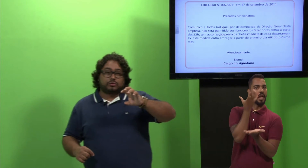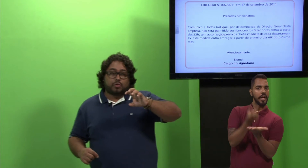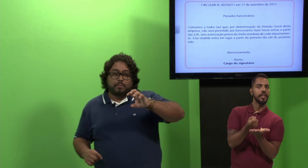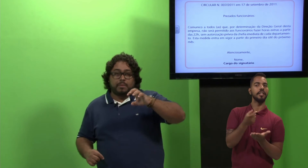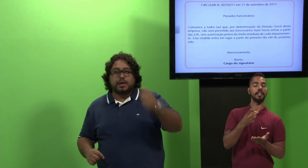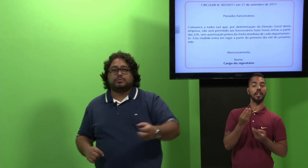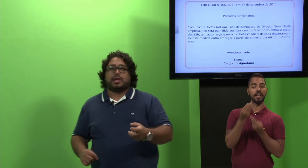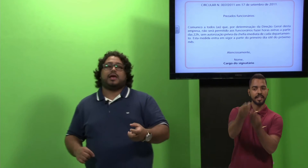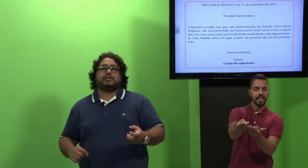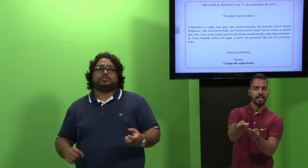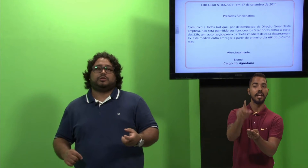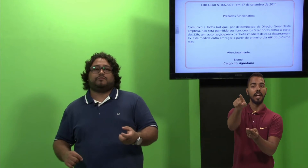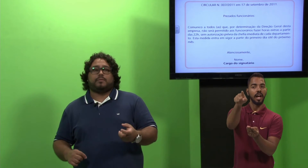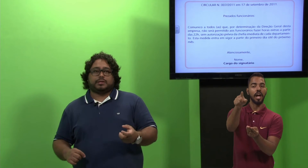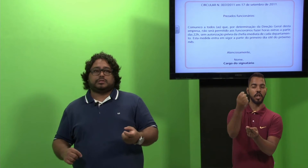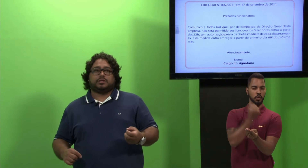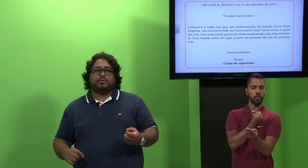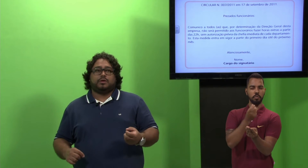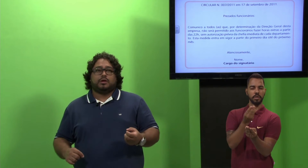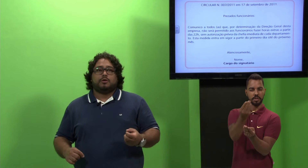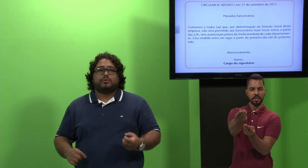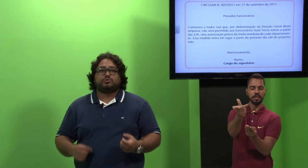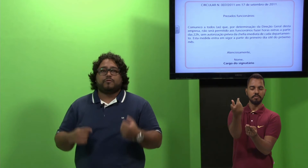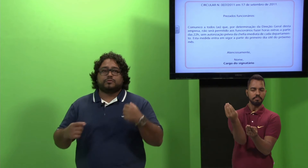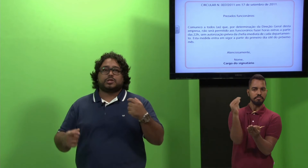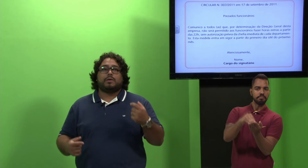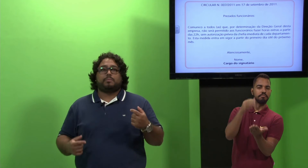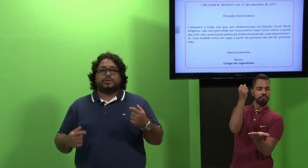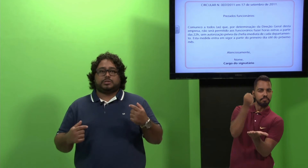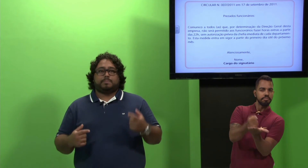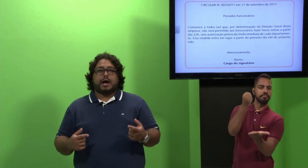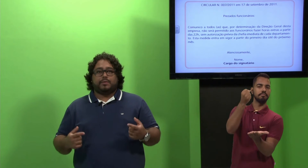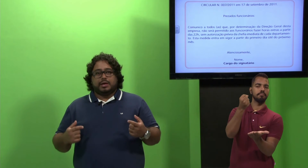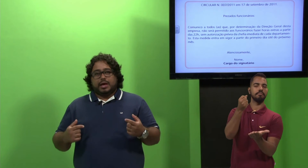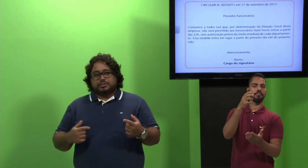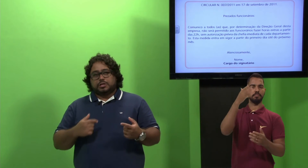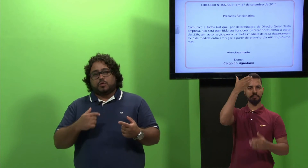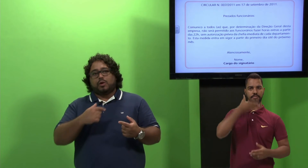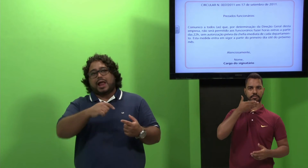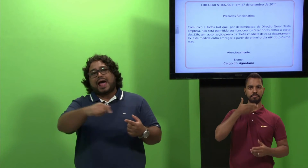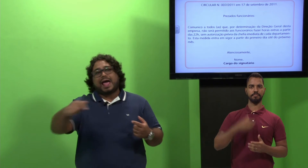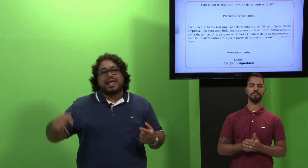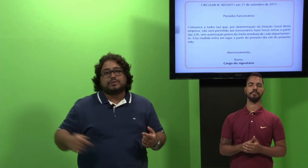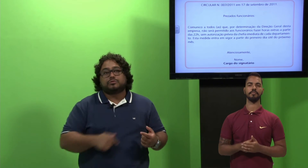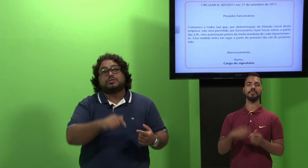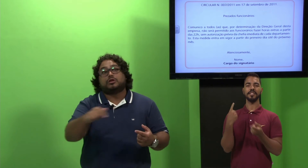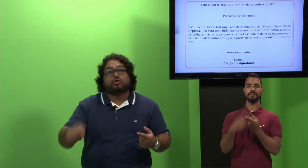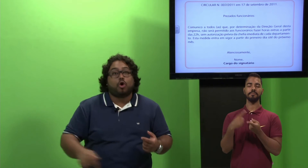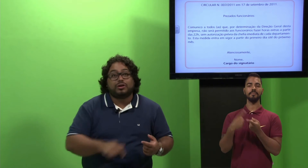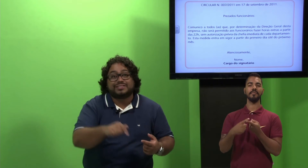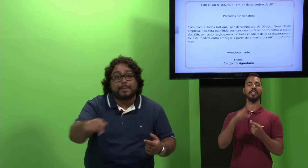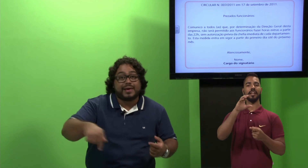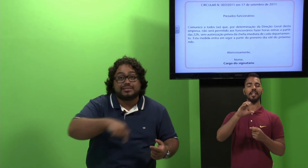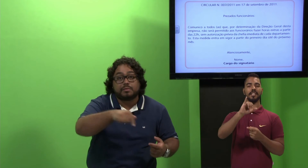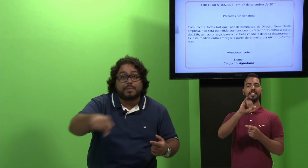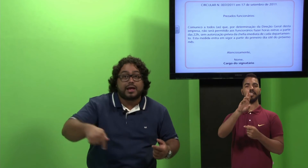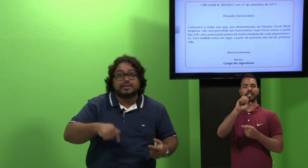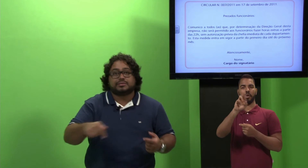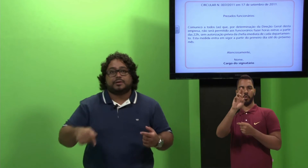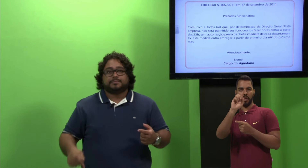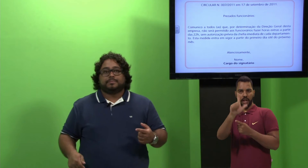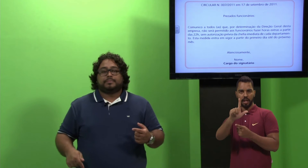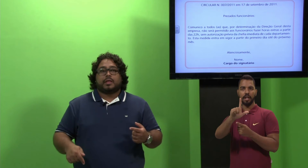um documento com menos regras de formatação, pois sua função principal é circular entre os setores da